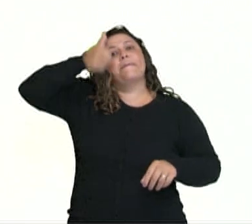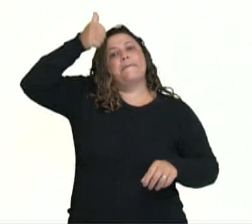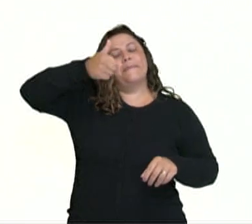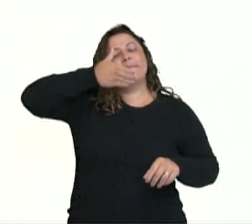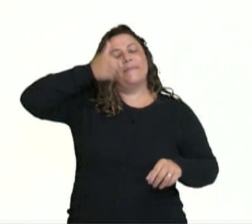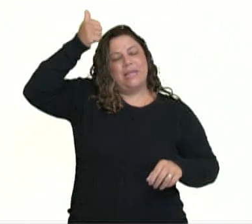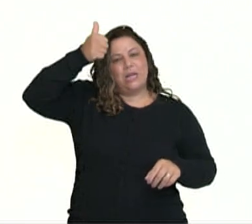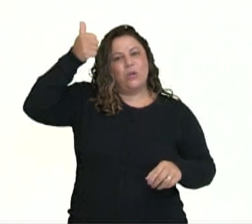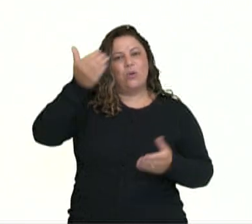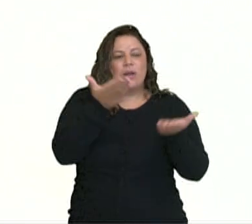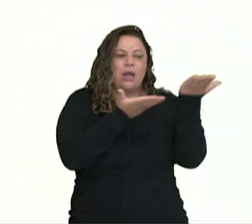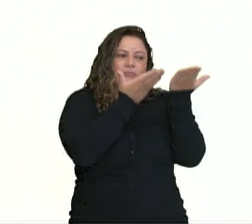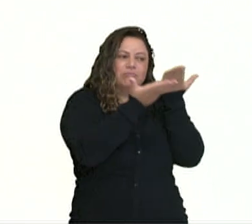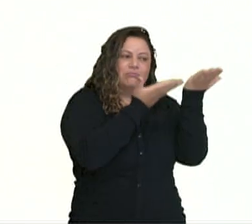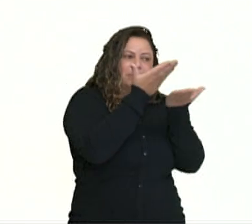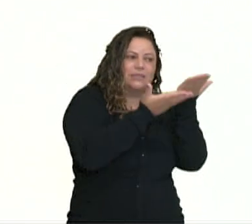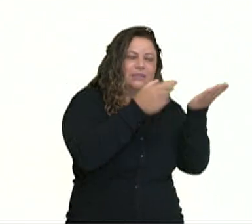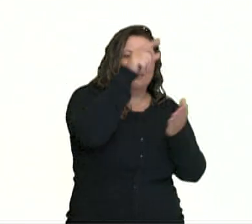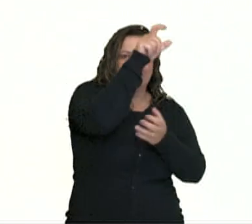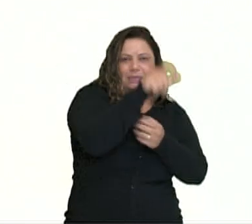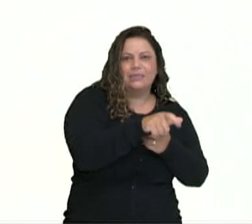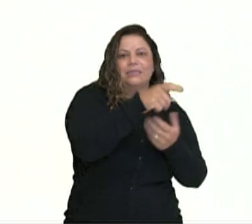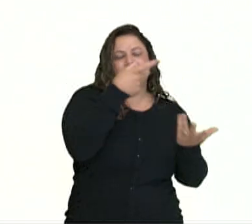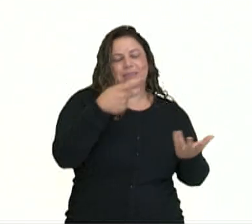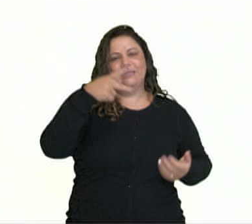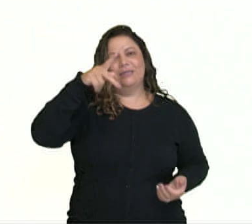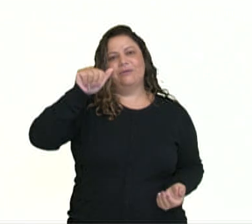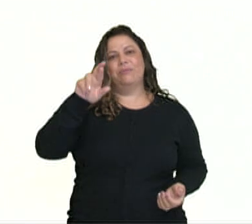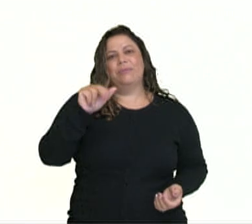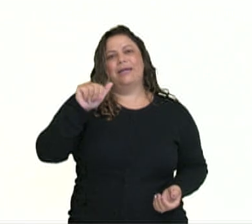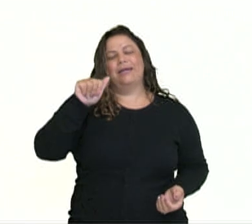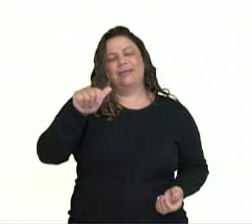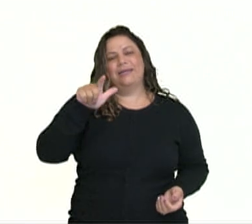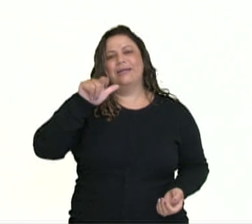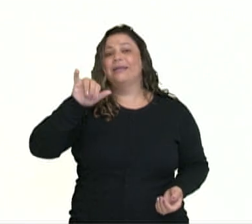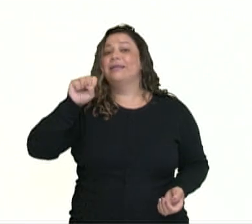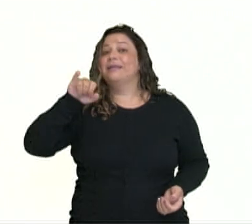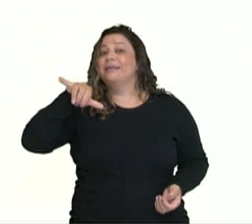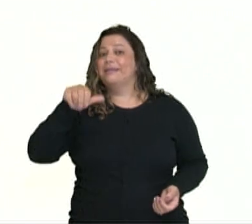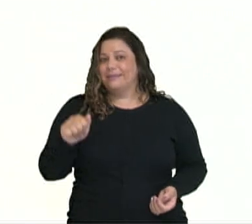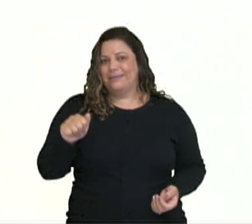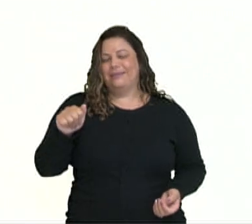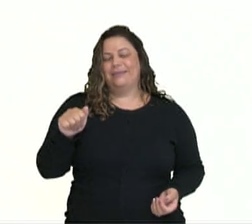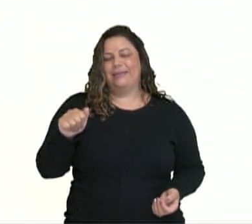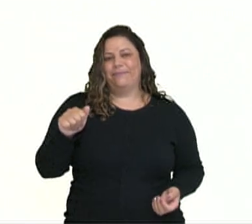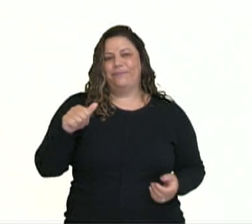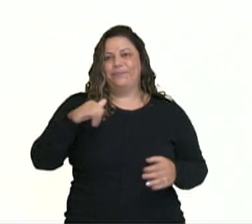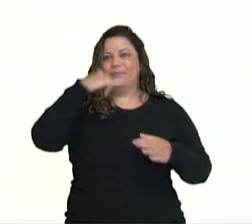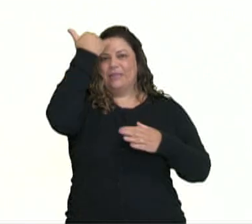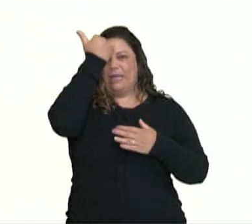os pacientes causados por paralisia cerebral. Tá? Uma